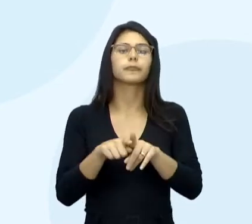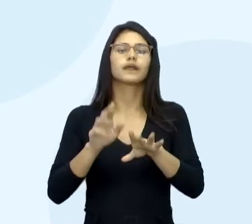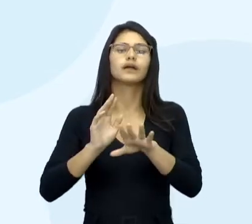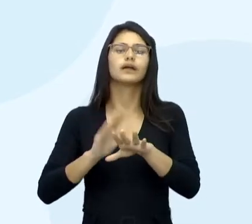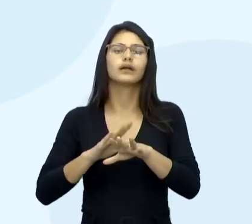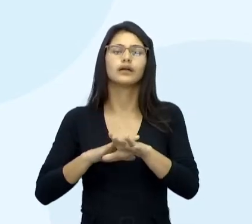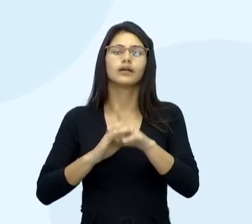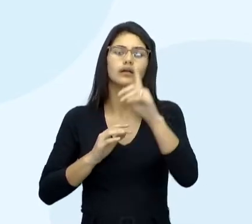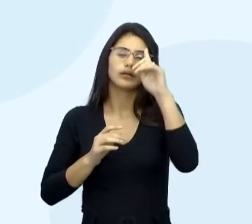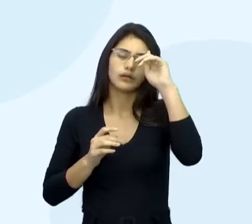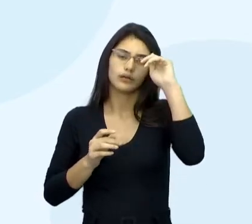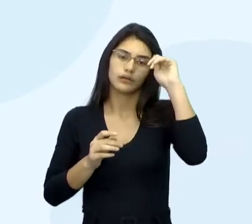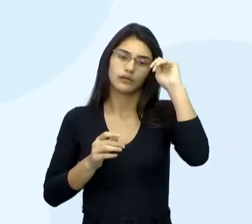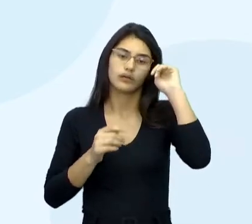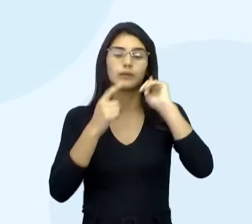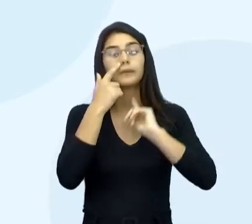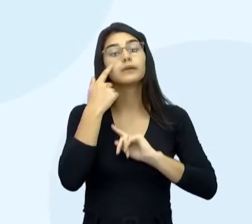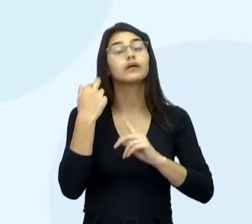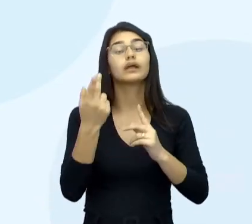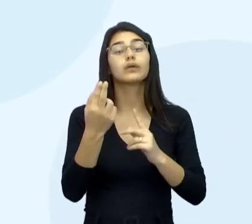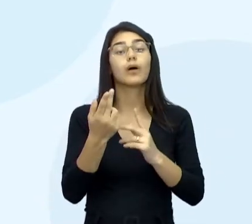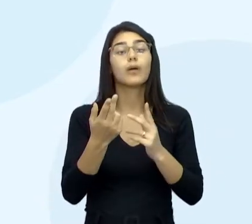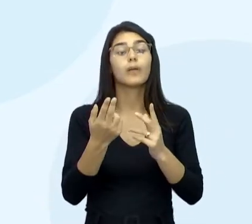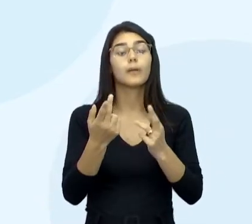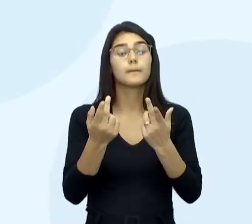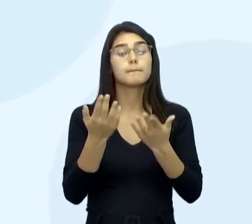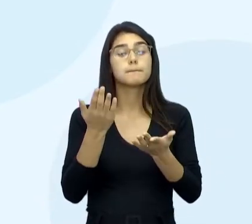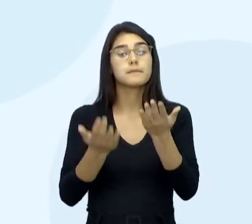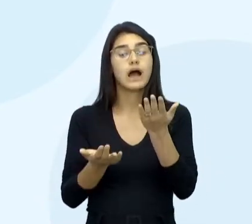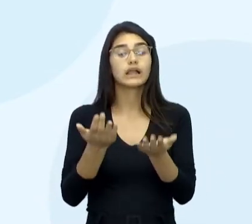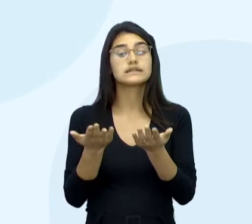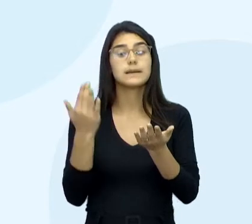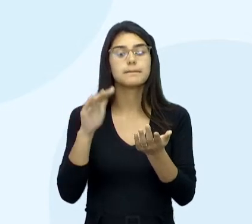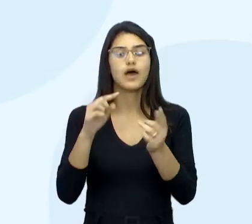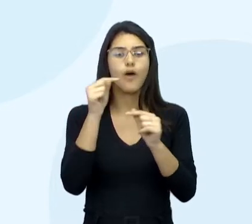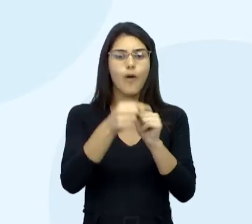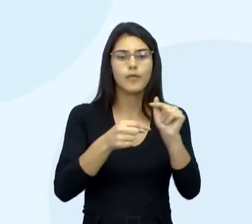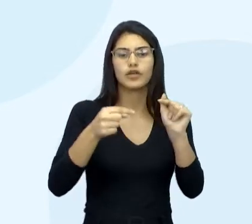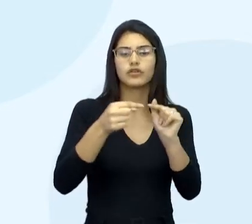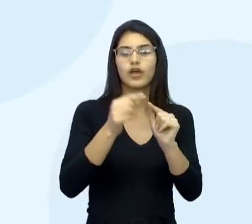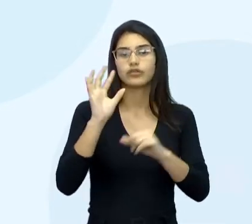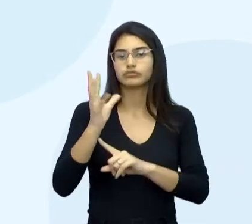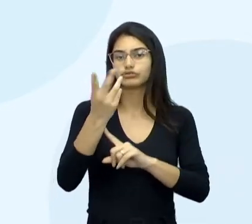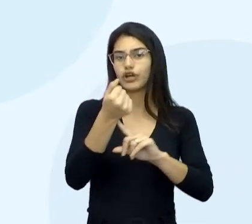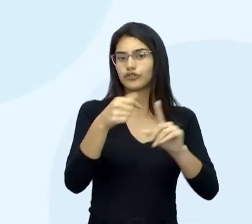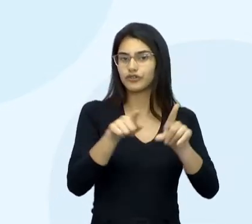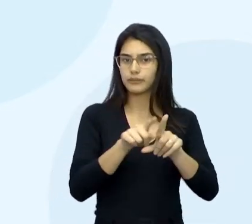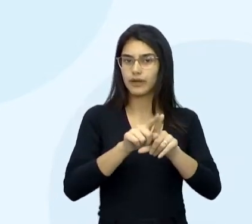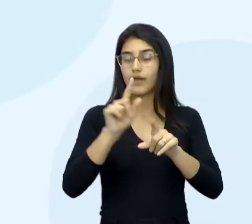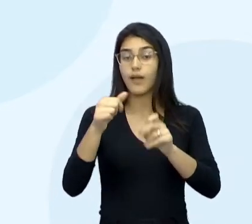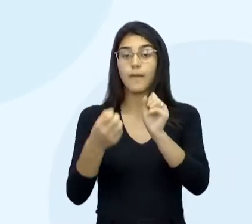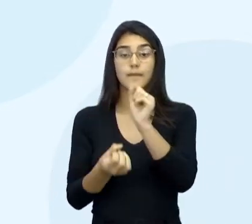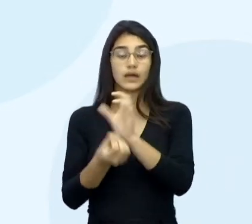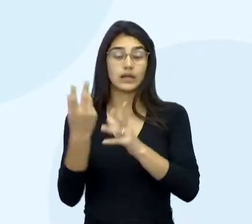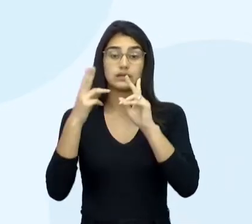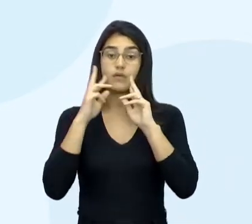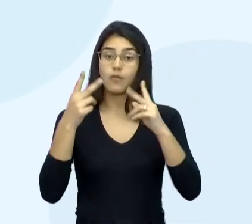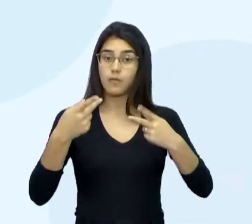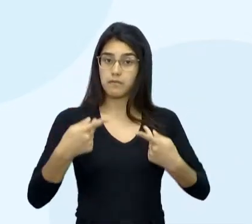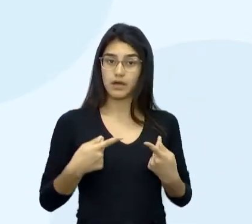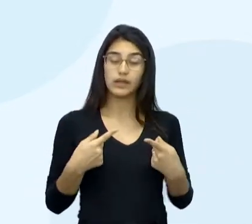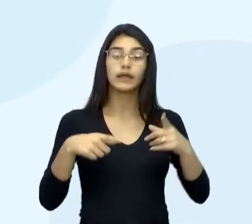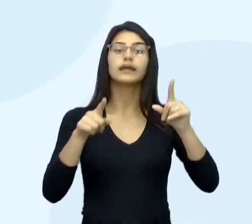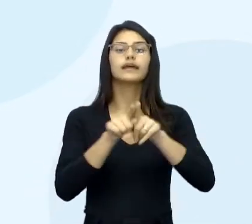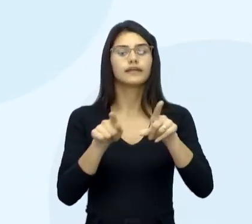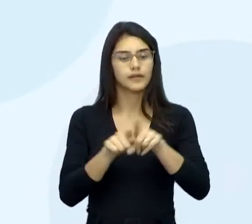funcionando como uma balança, mas como um objeto de arte. É uma criação humana que